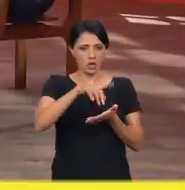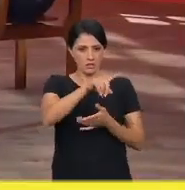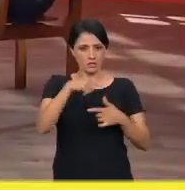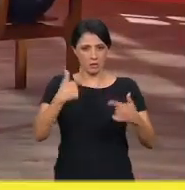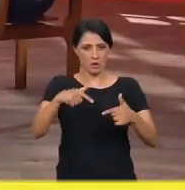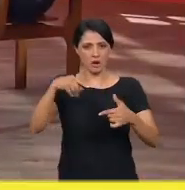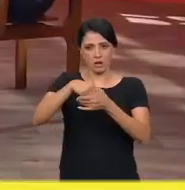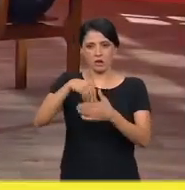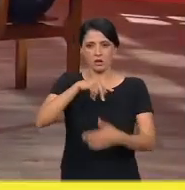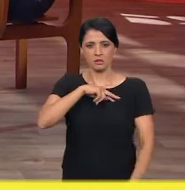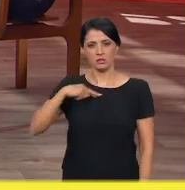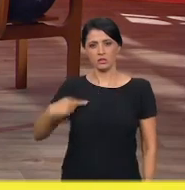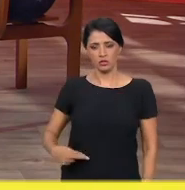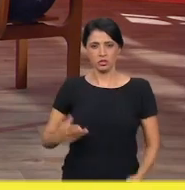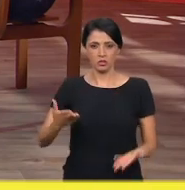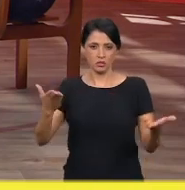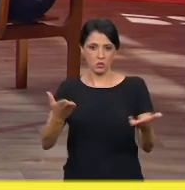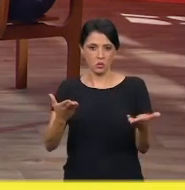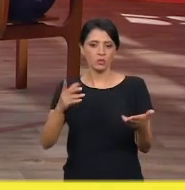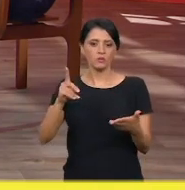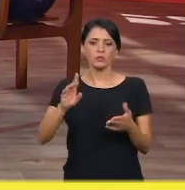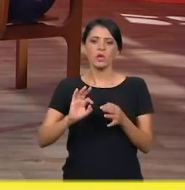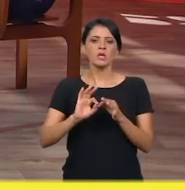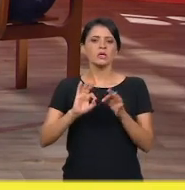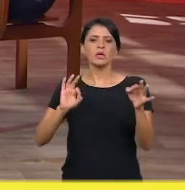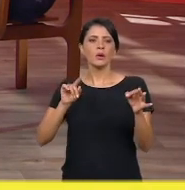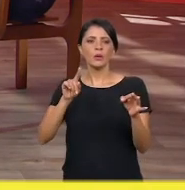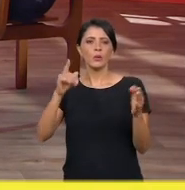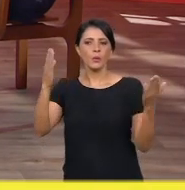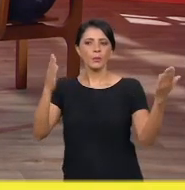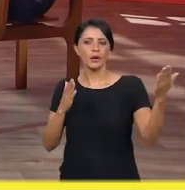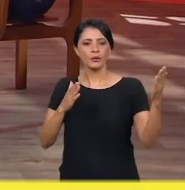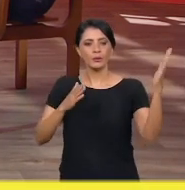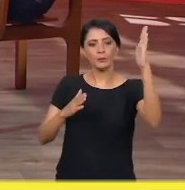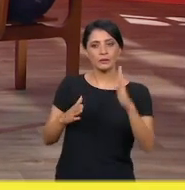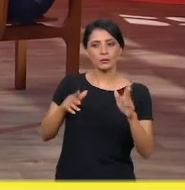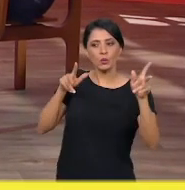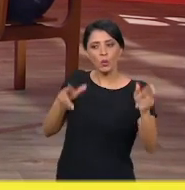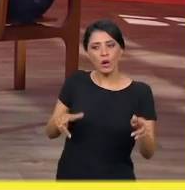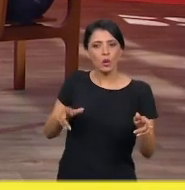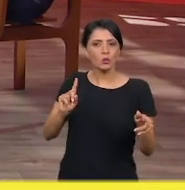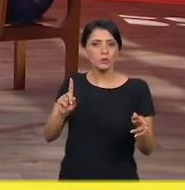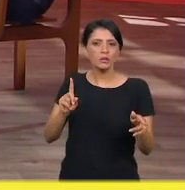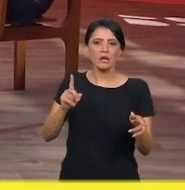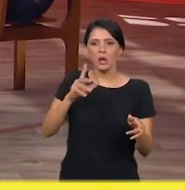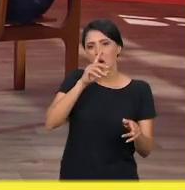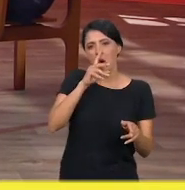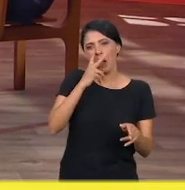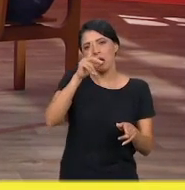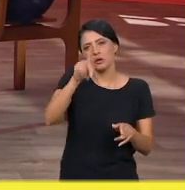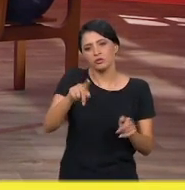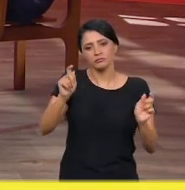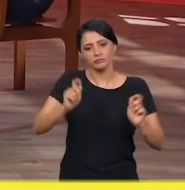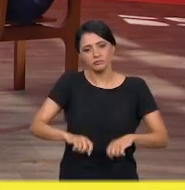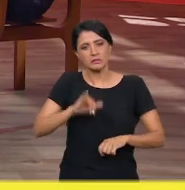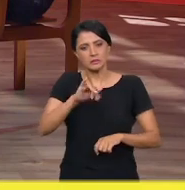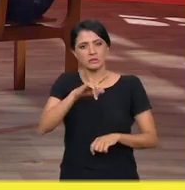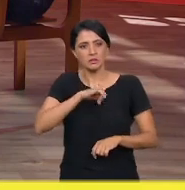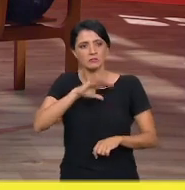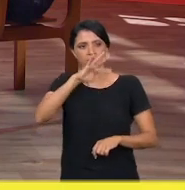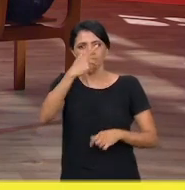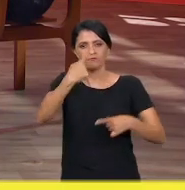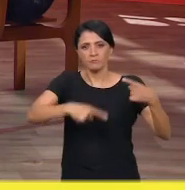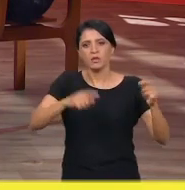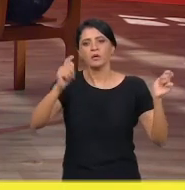por exemplo, o quão distante o Brasil está de ter uma coisa parecida? Ou você acha que se houvesse uma decisão política, a